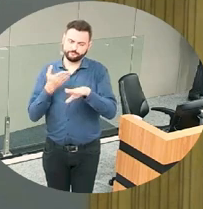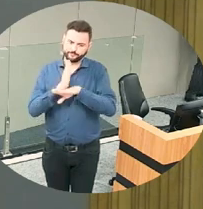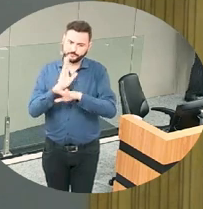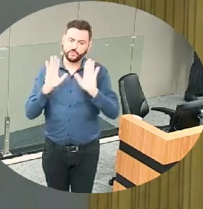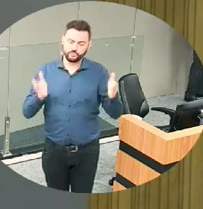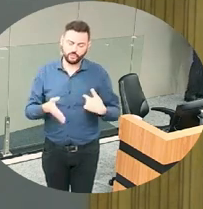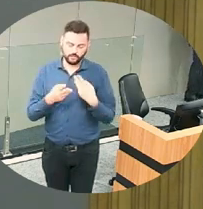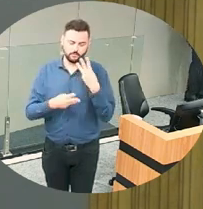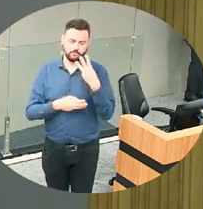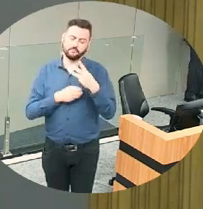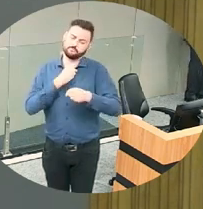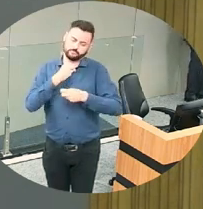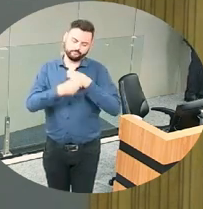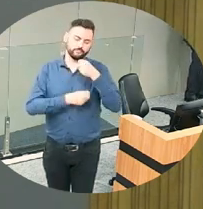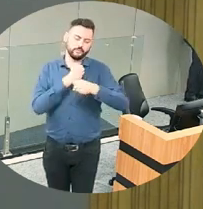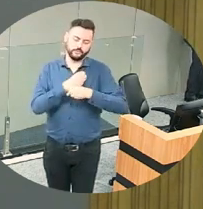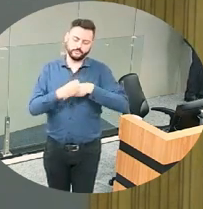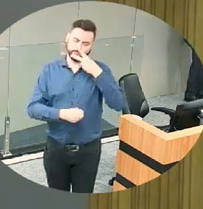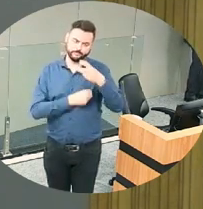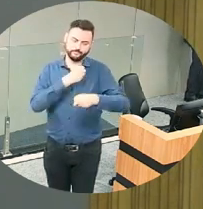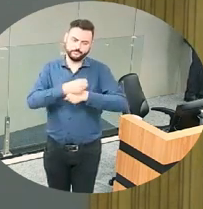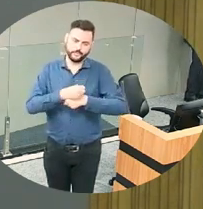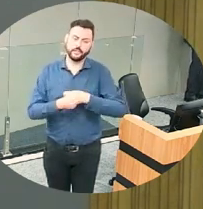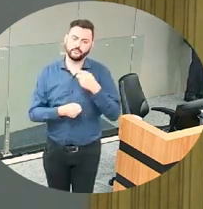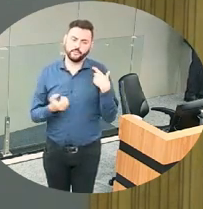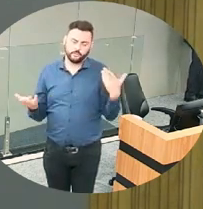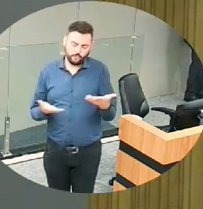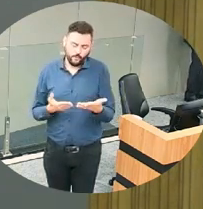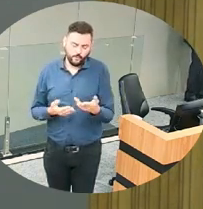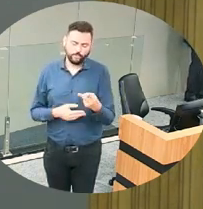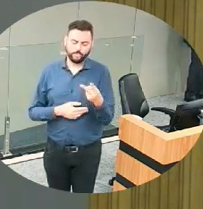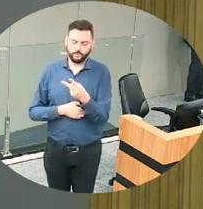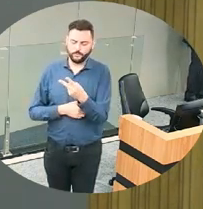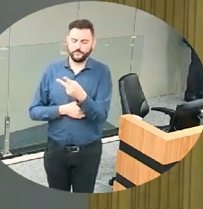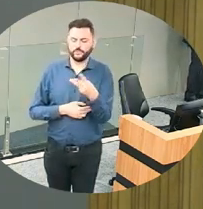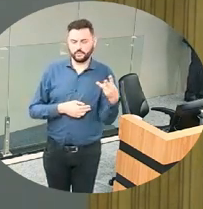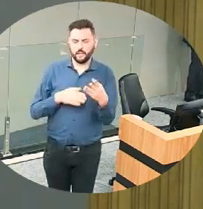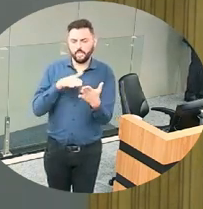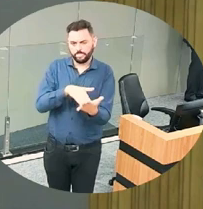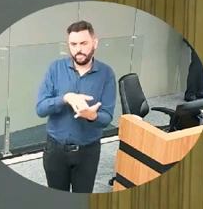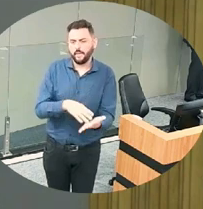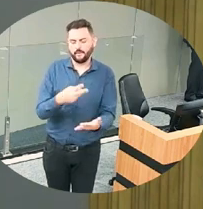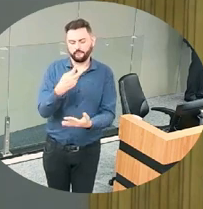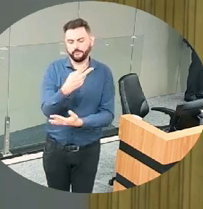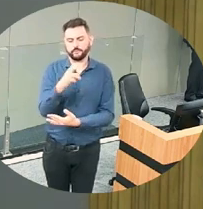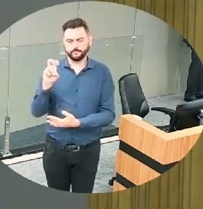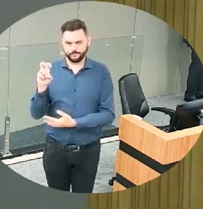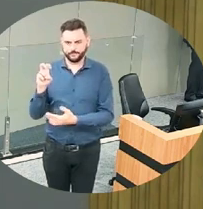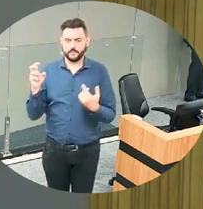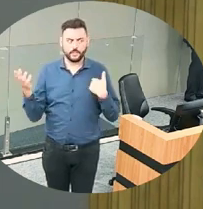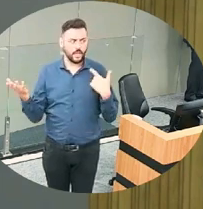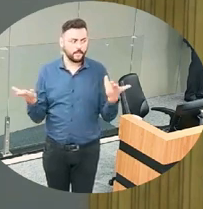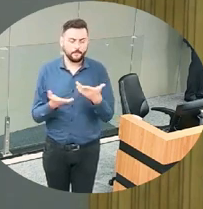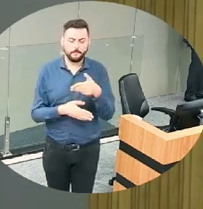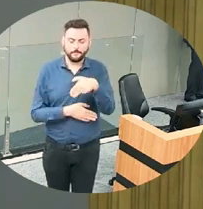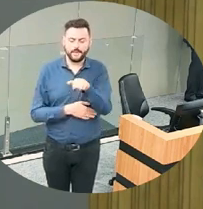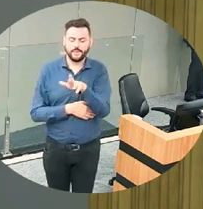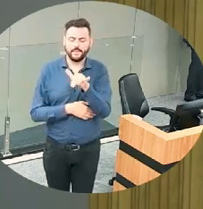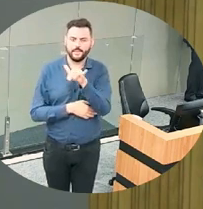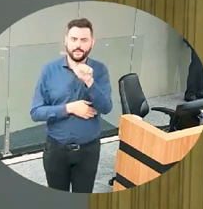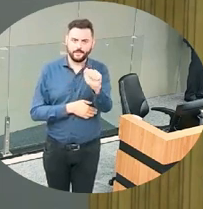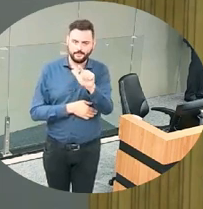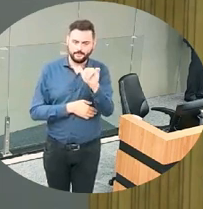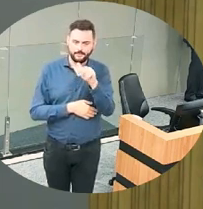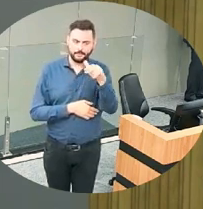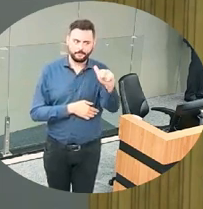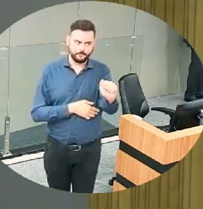para o biênio 2023 2025 Amarildo Carlos de Lima no cargo de